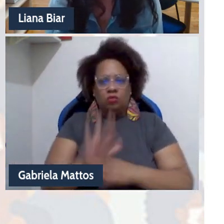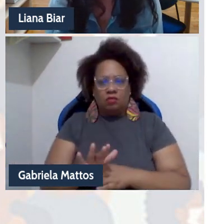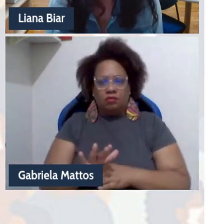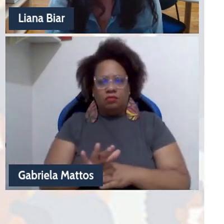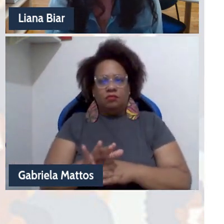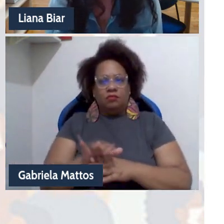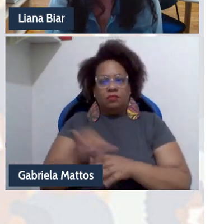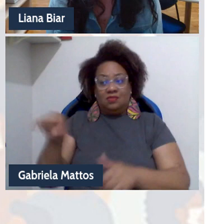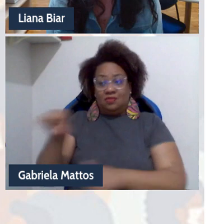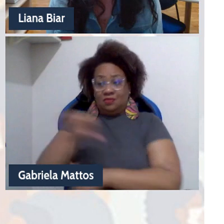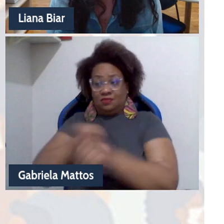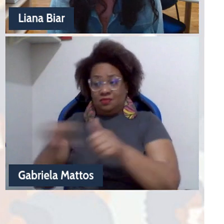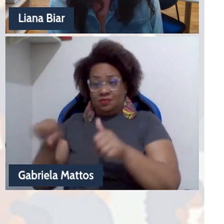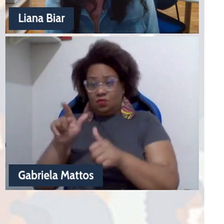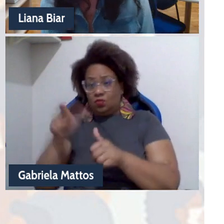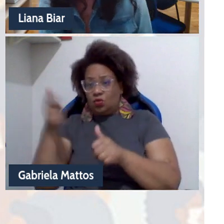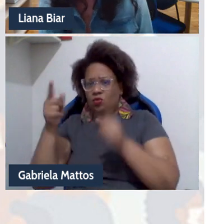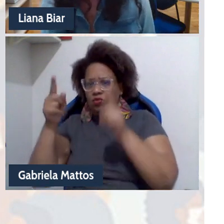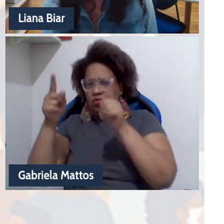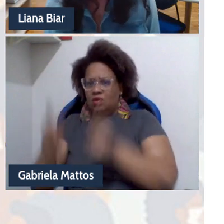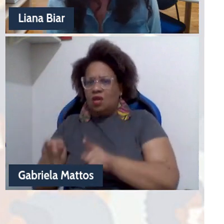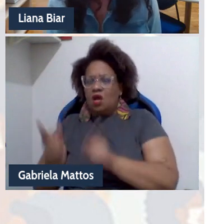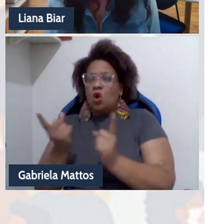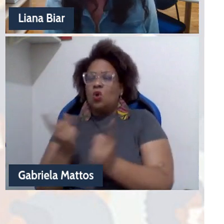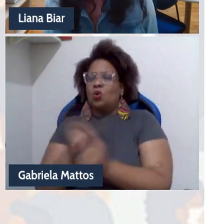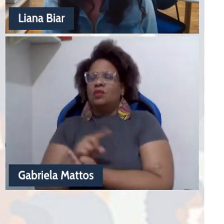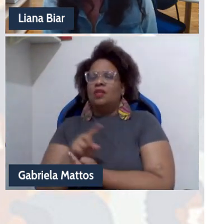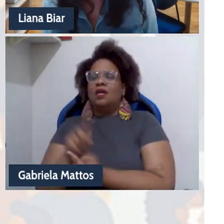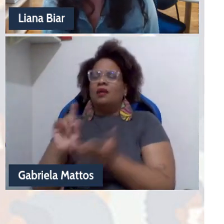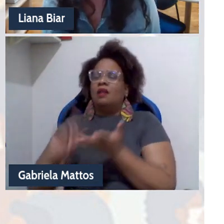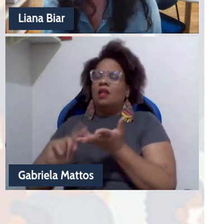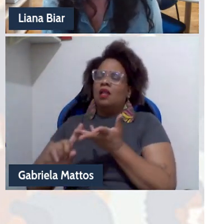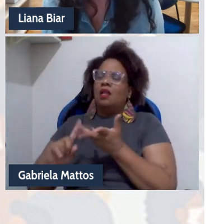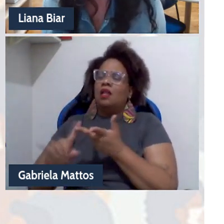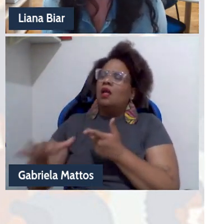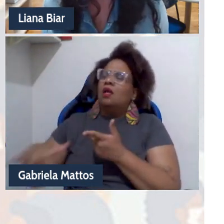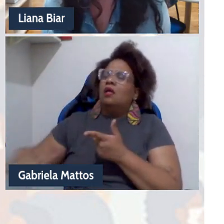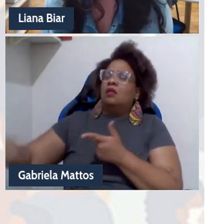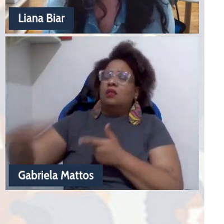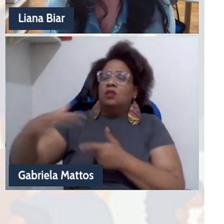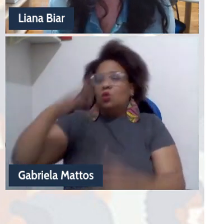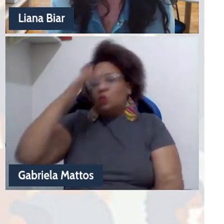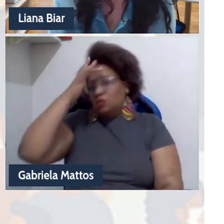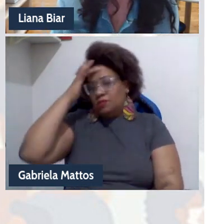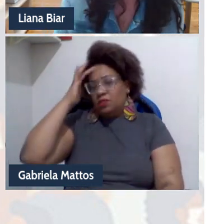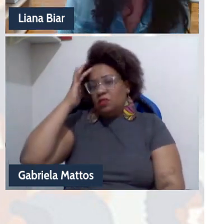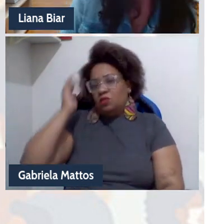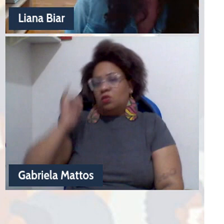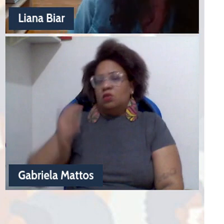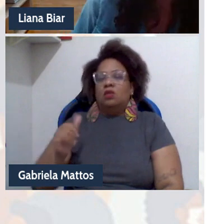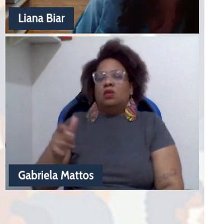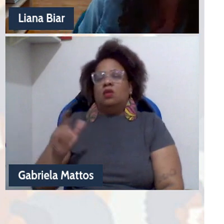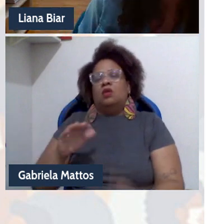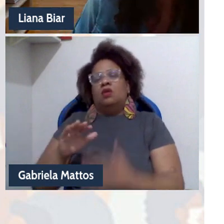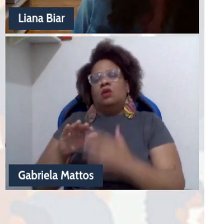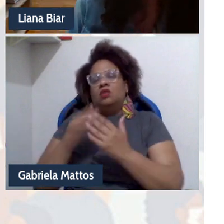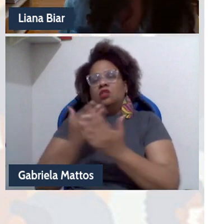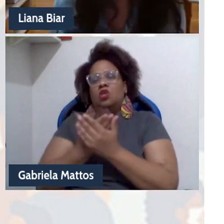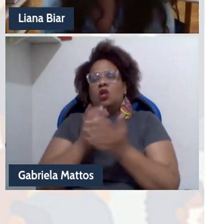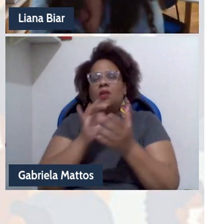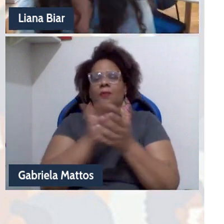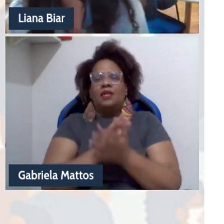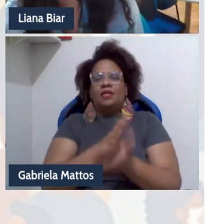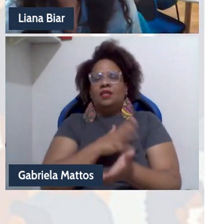por contraste, todo o resto, né? Todo o resto da população da narrativa dela, né? A escola, marido, filho, o